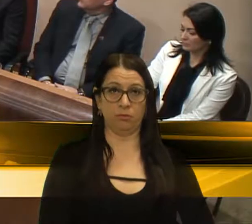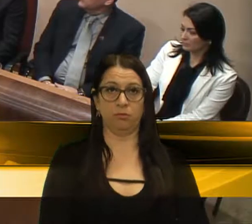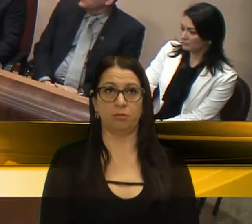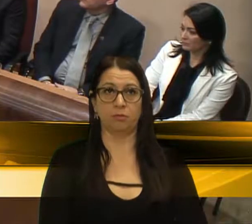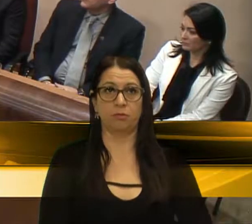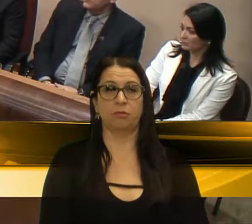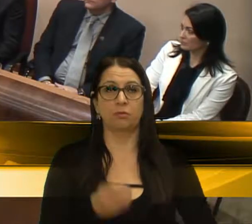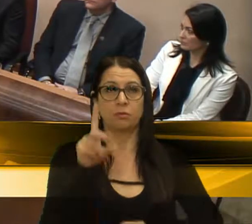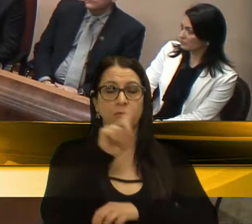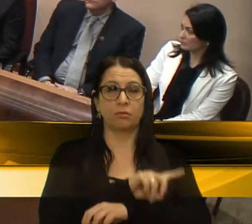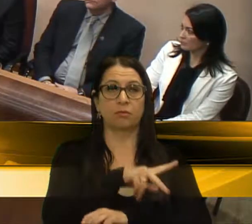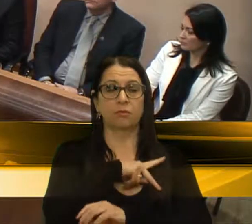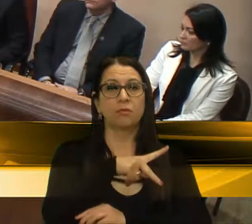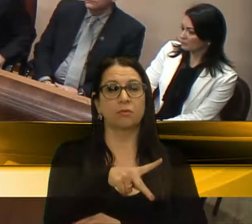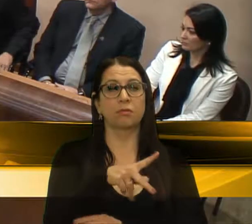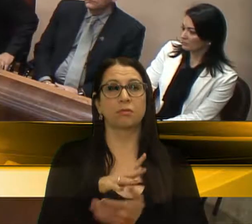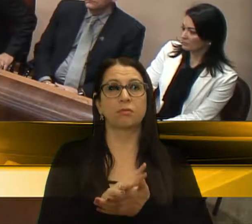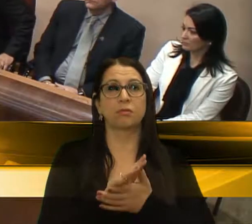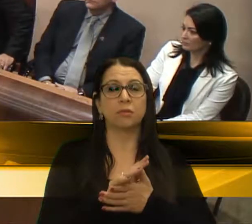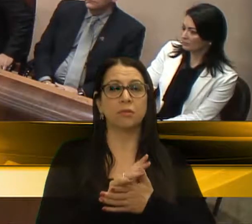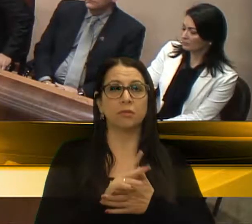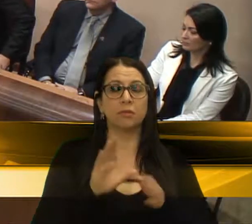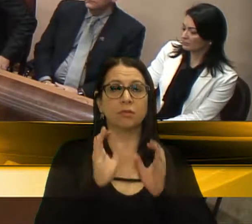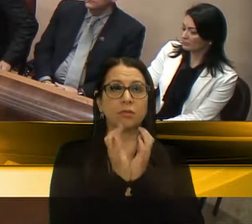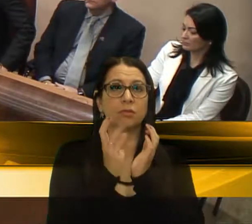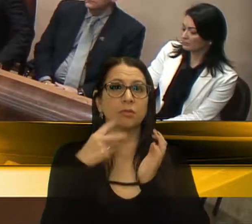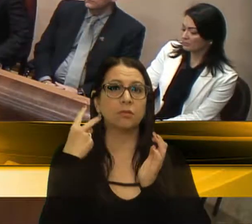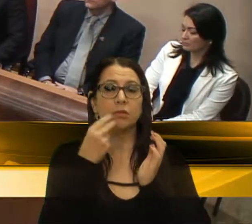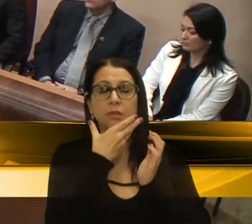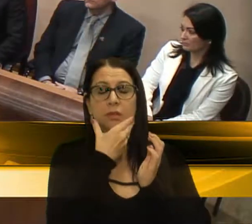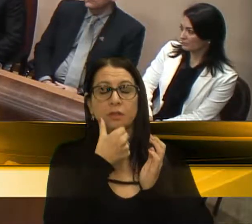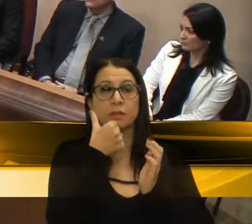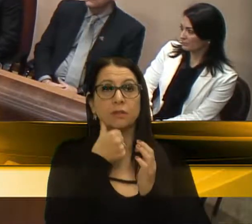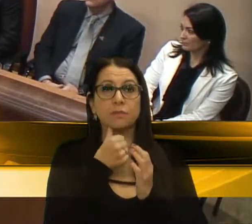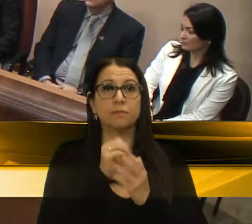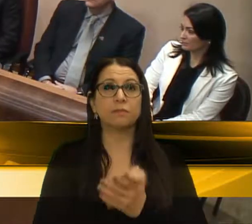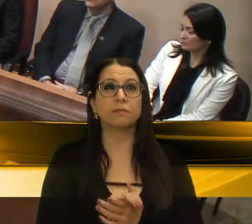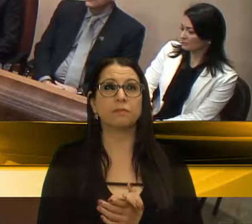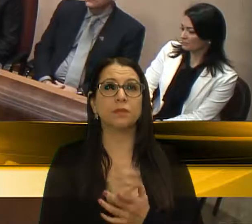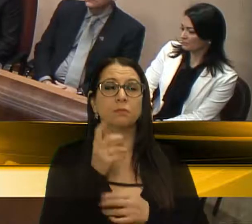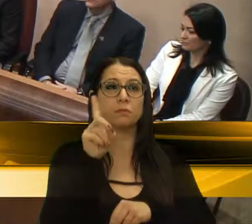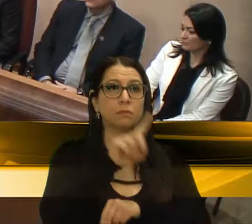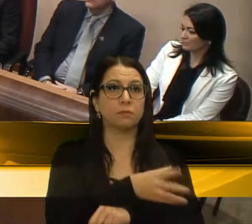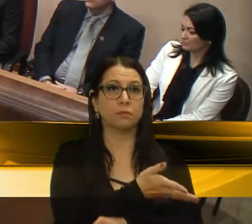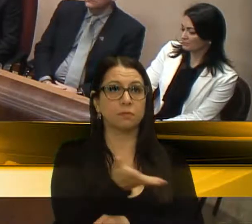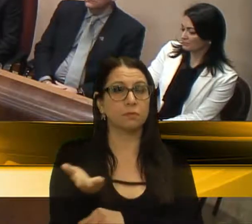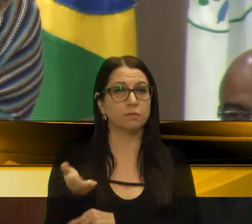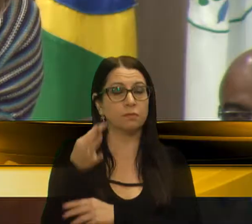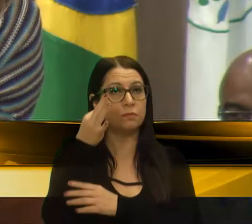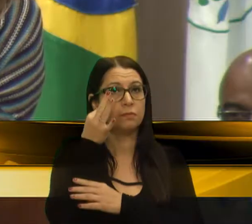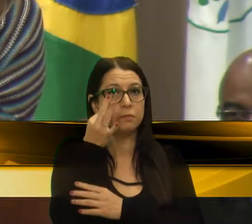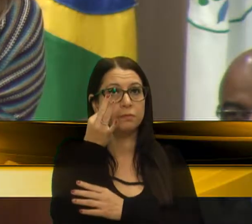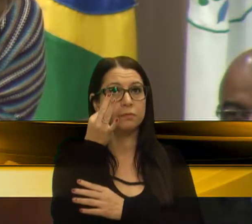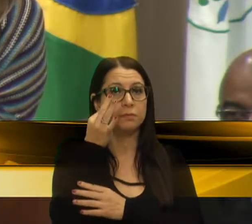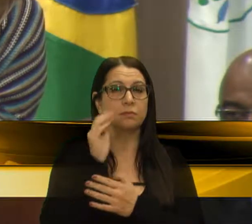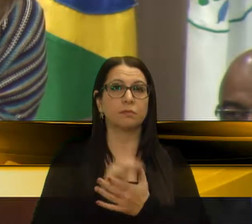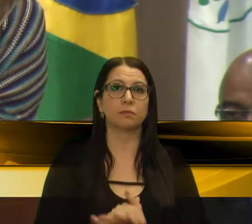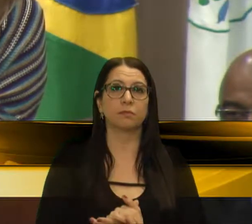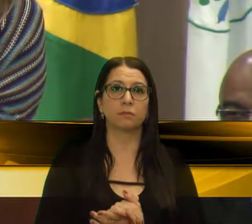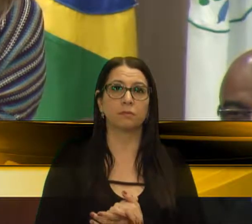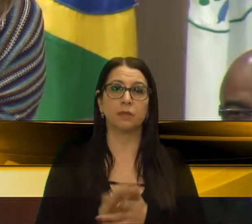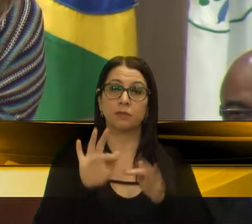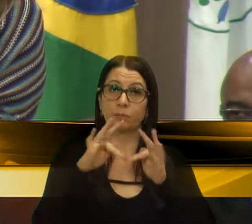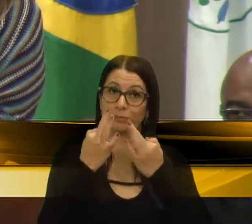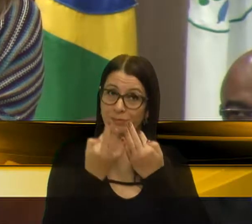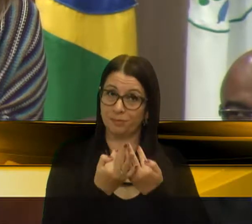Bom dia, presidente, colegas vereadoras, vereadores. Bom dia a todos os presentes, especialmente os